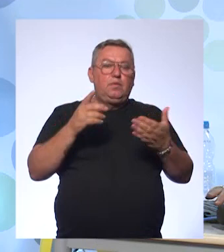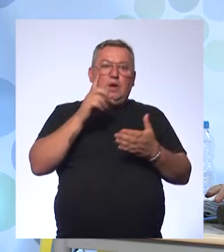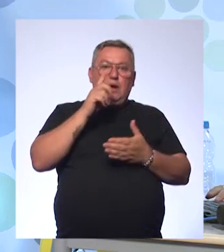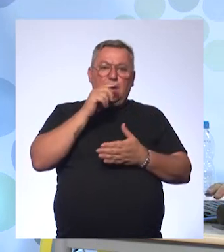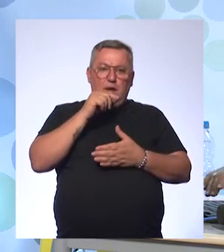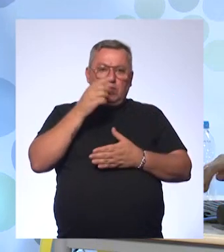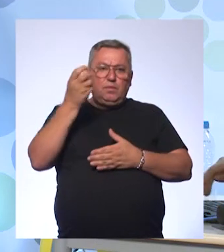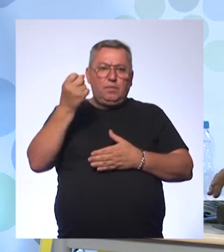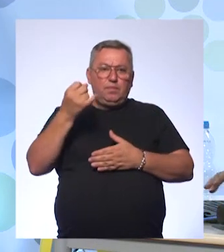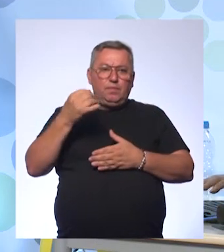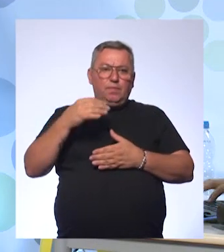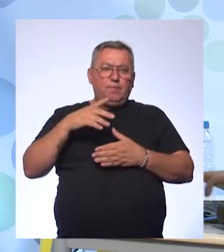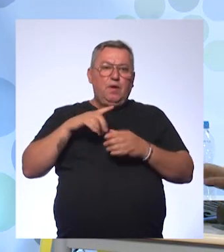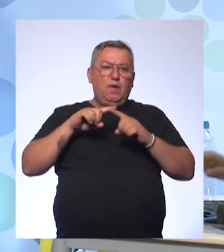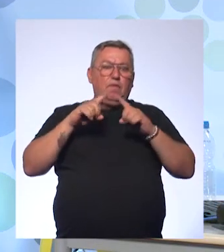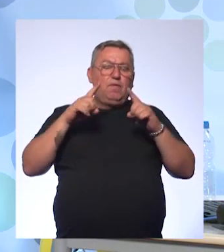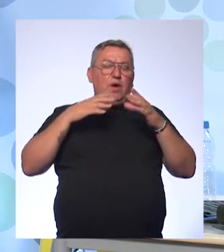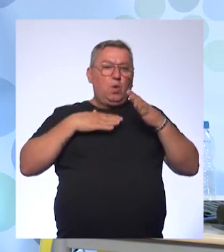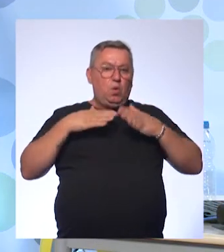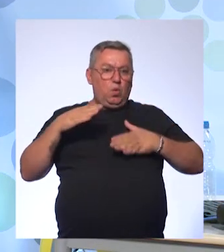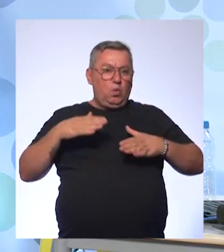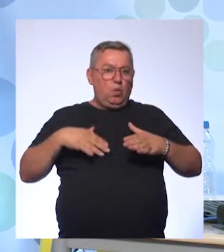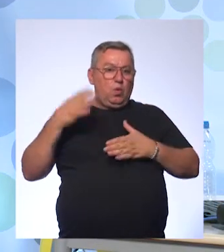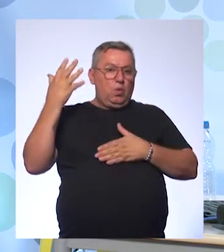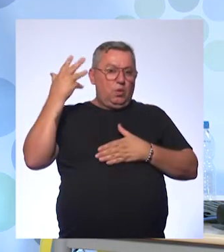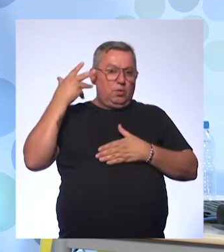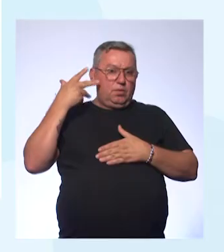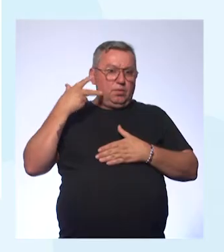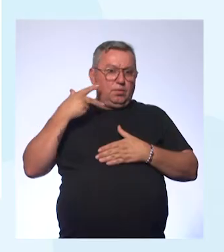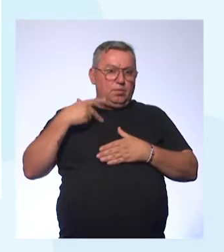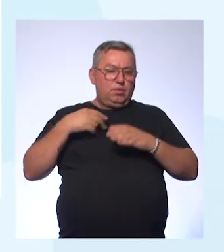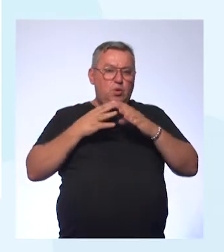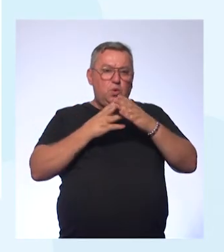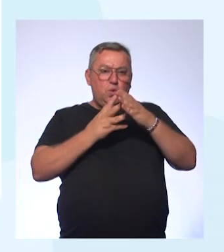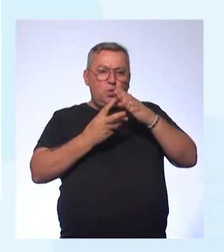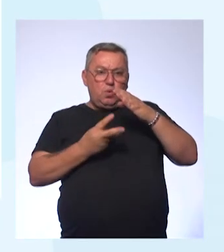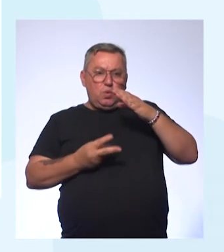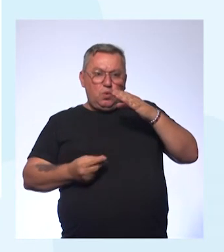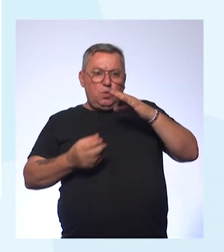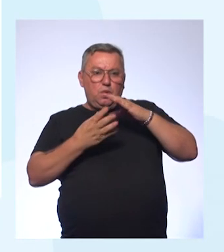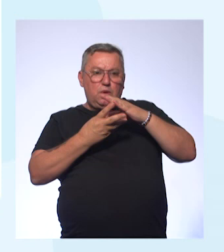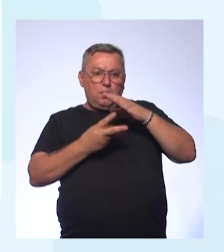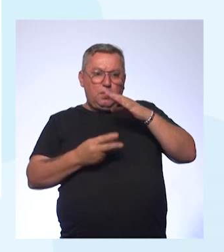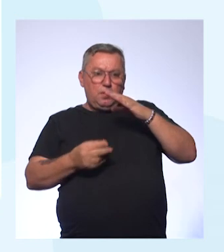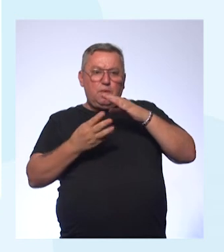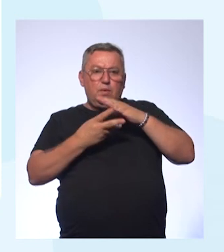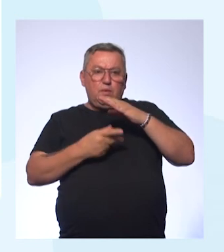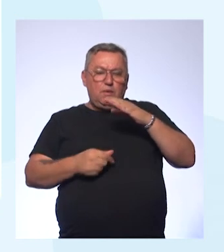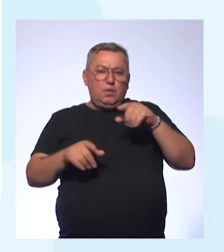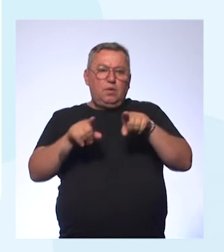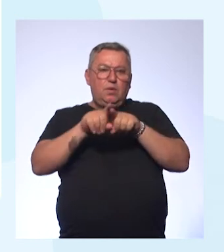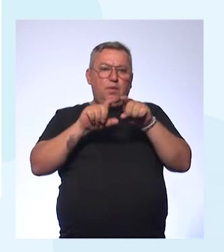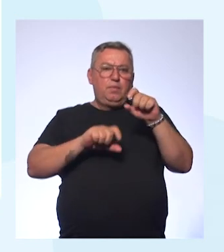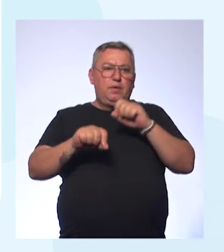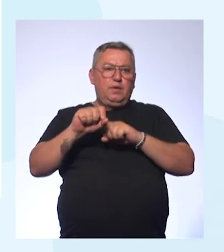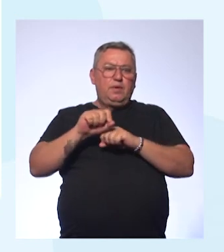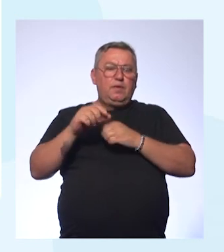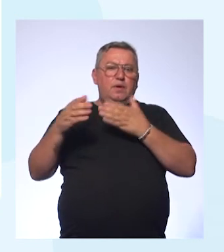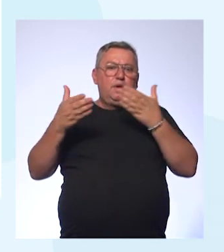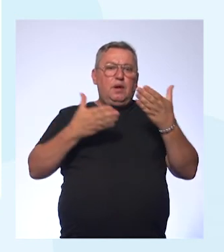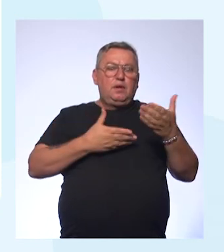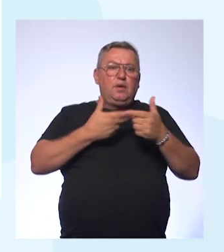como eu falei, ela vai circular pelo corpo desses indivíduos e, com isso, né, vai acontecendo ali, trazendo